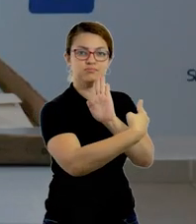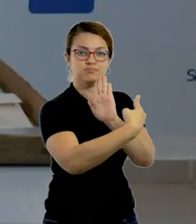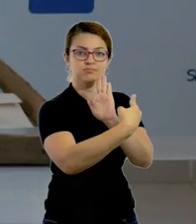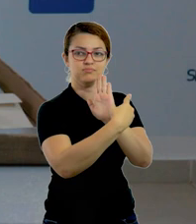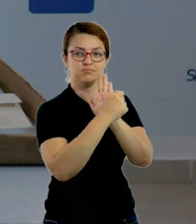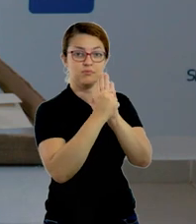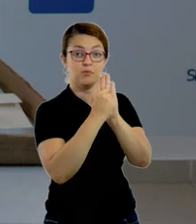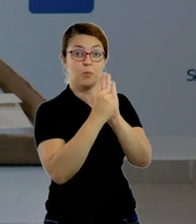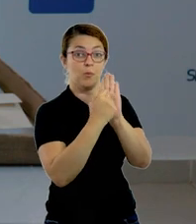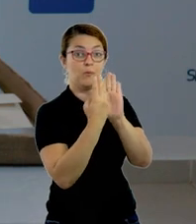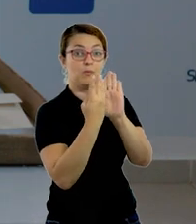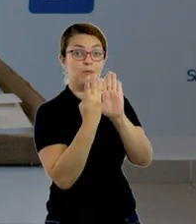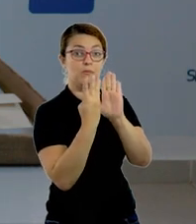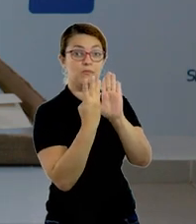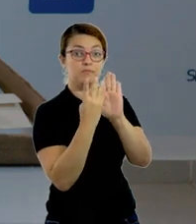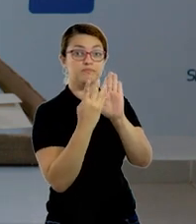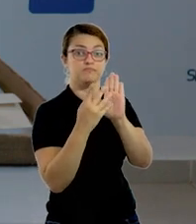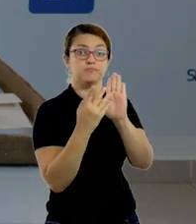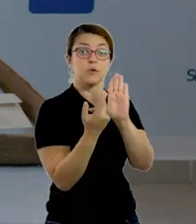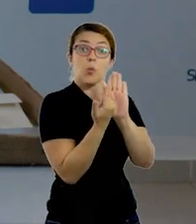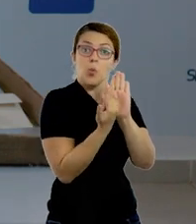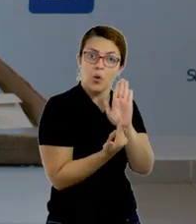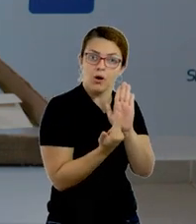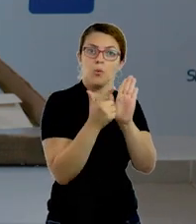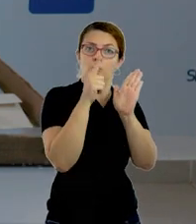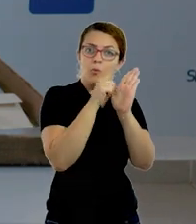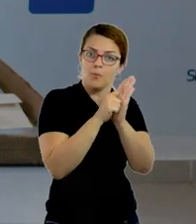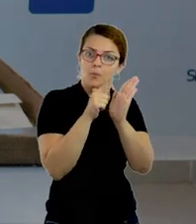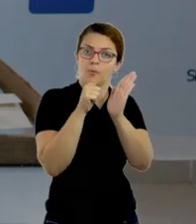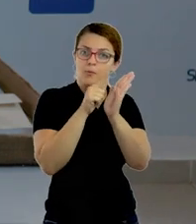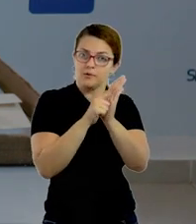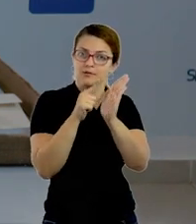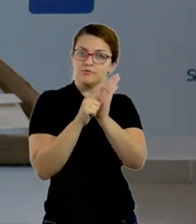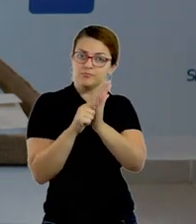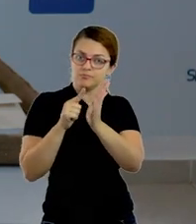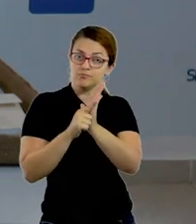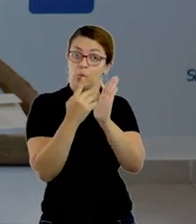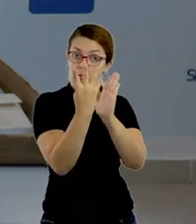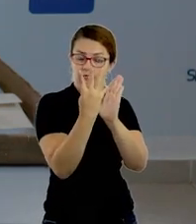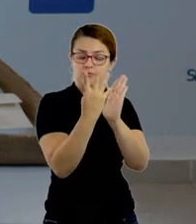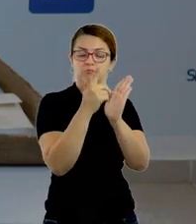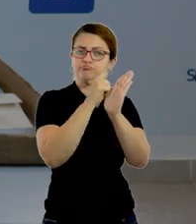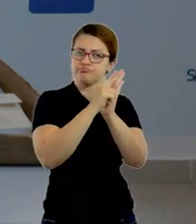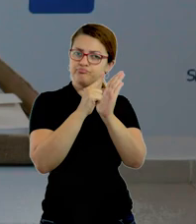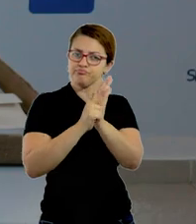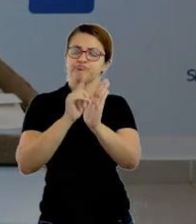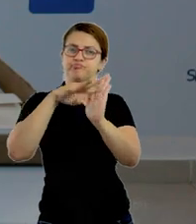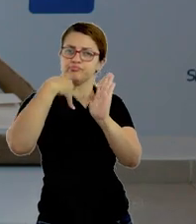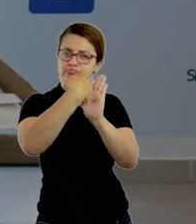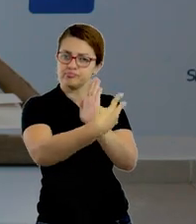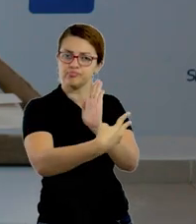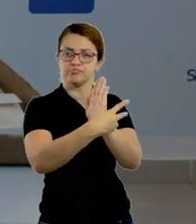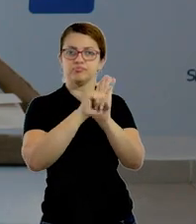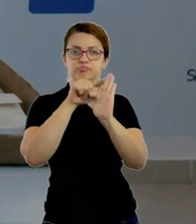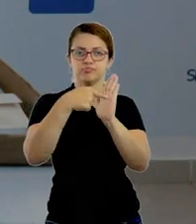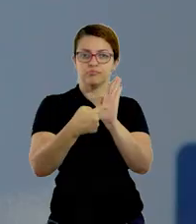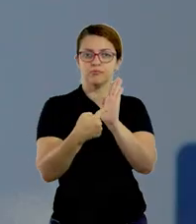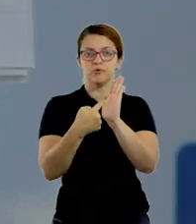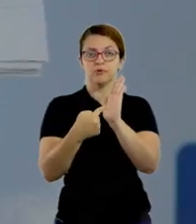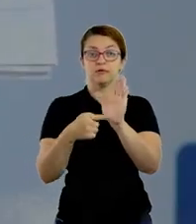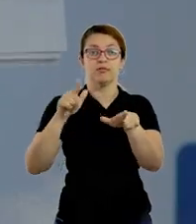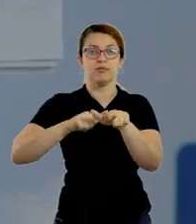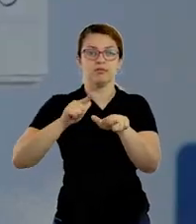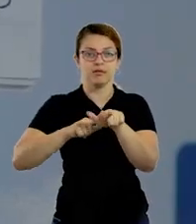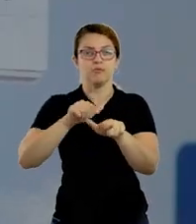desta, tá bom? Fazer 4 folhinhas quadriculadas. Feito isso, vocês vão para as letras